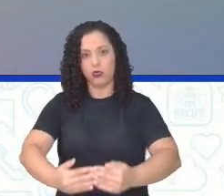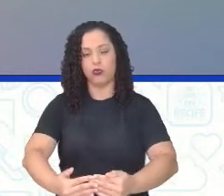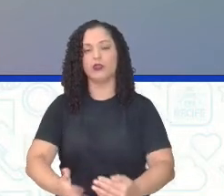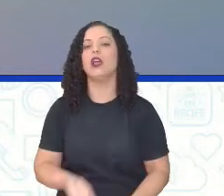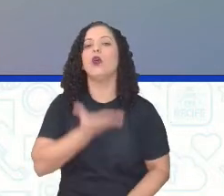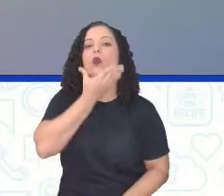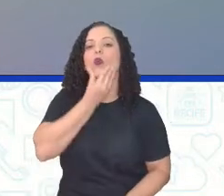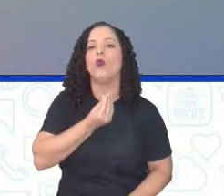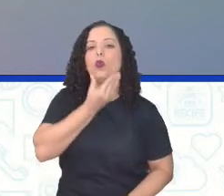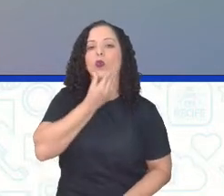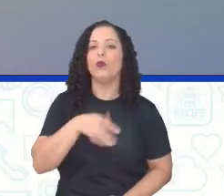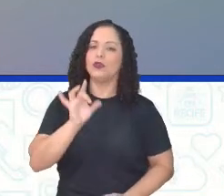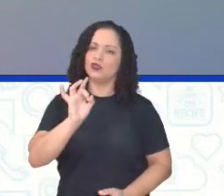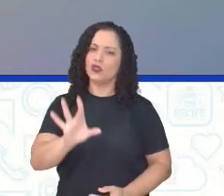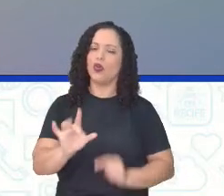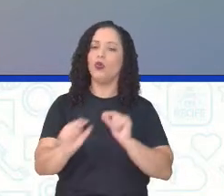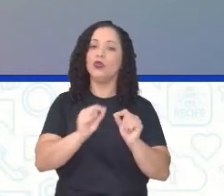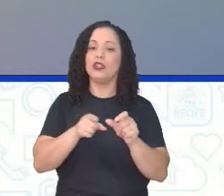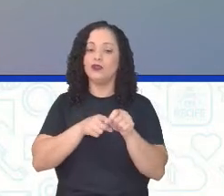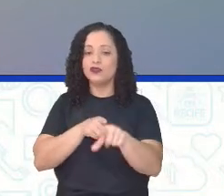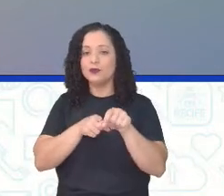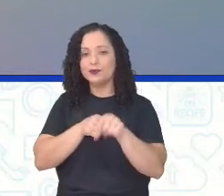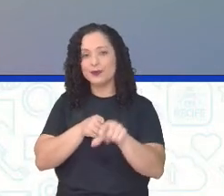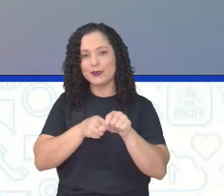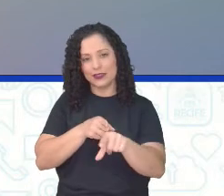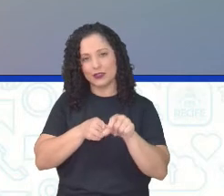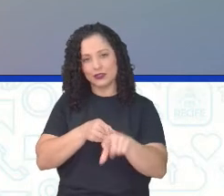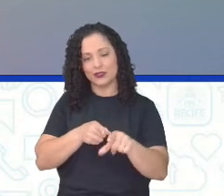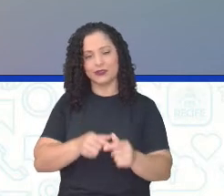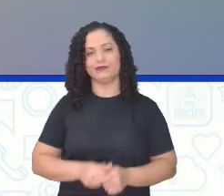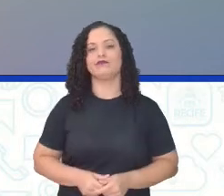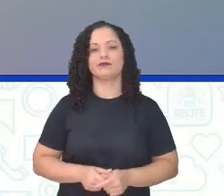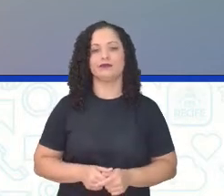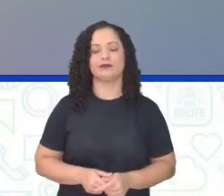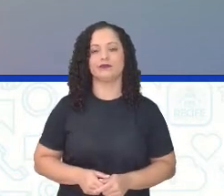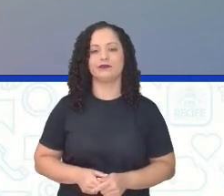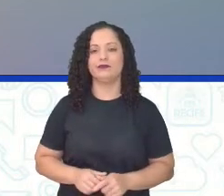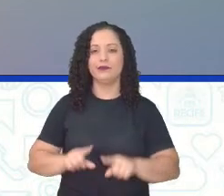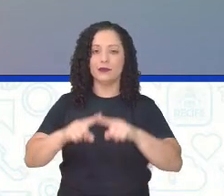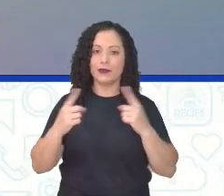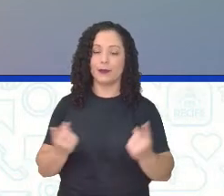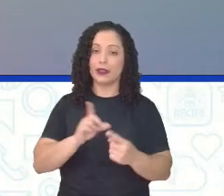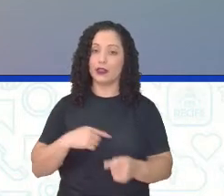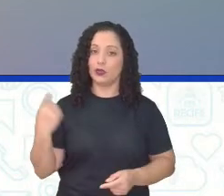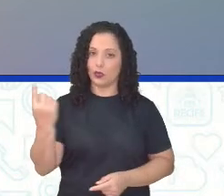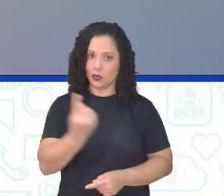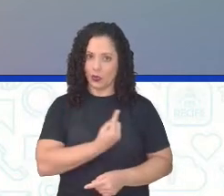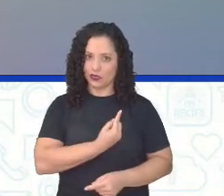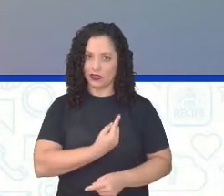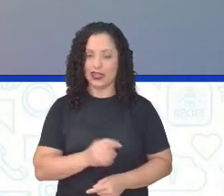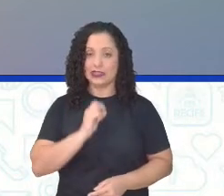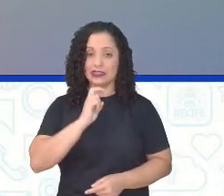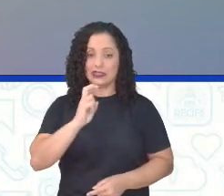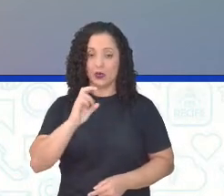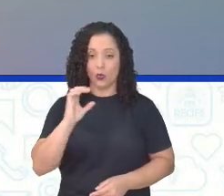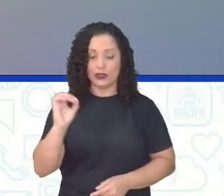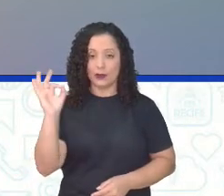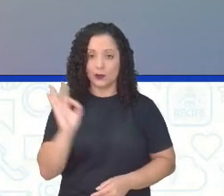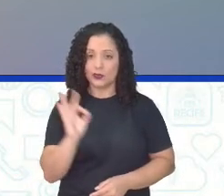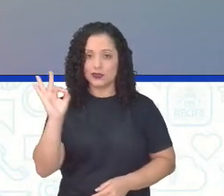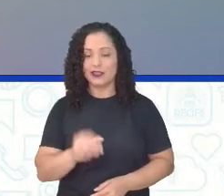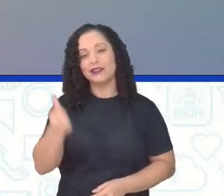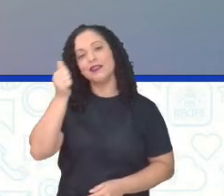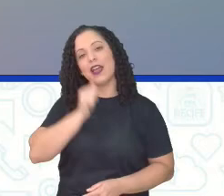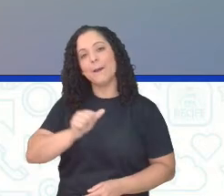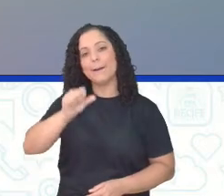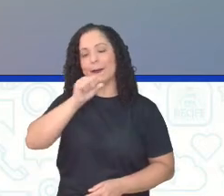apenas forneceu aí o espermatozoide. Mais uma vez, lembrando que nós somos 50% da nossa mãe com 50% do